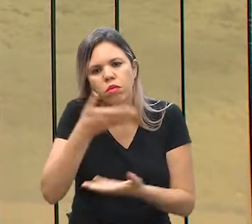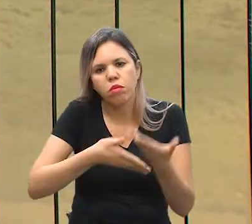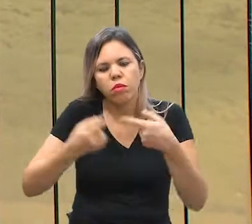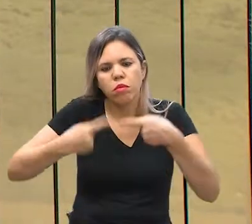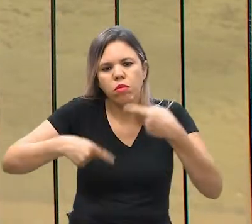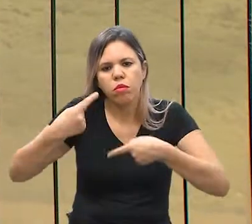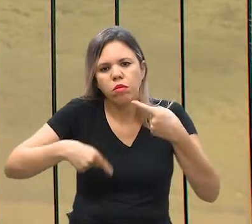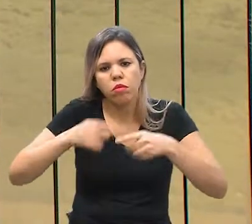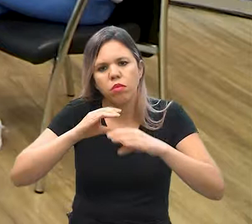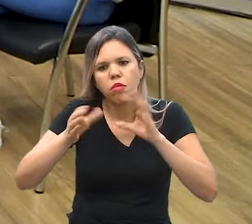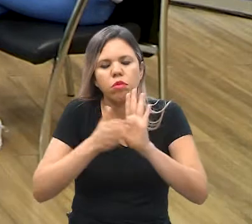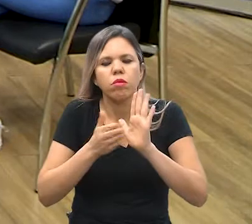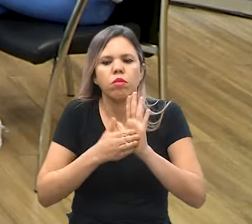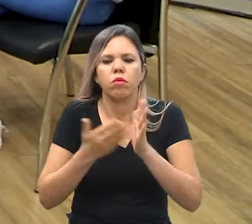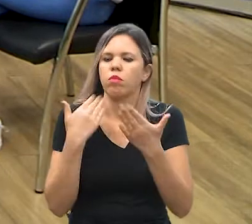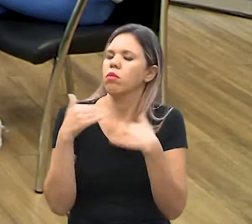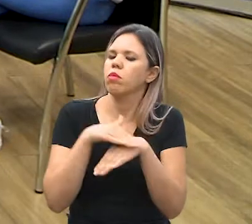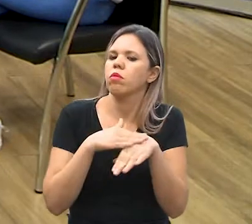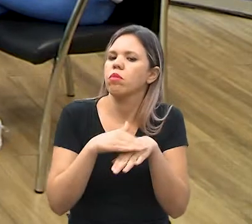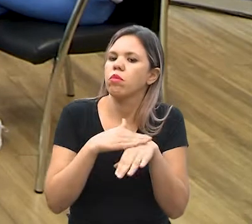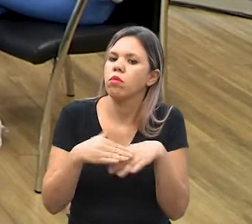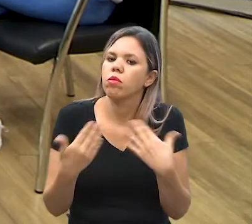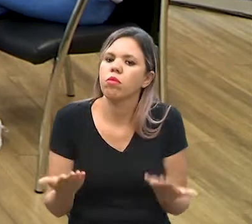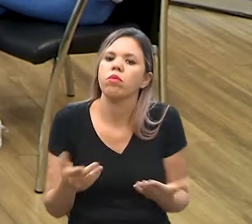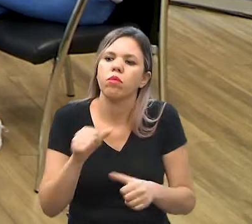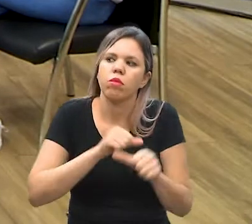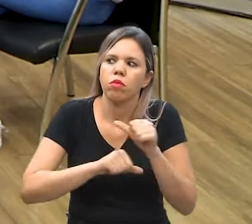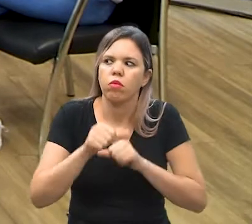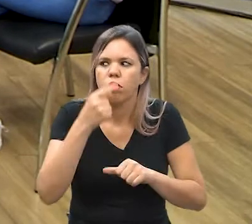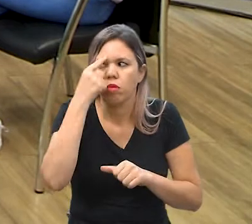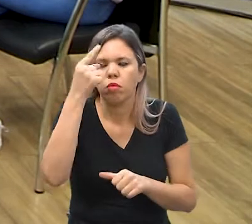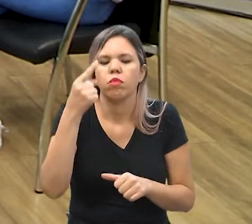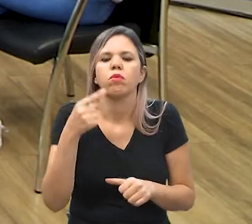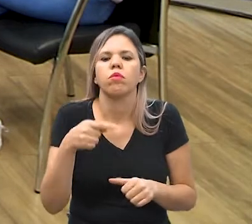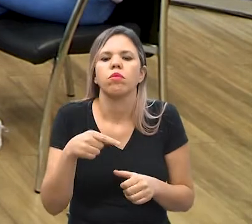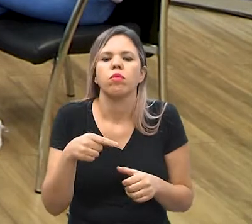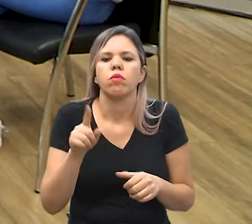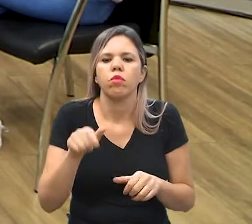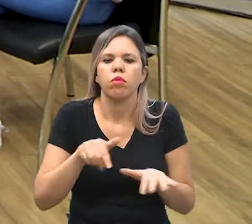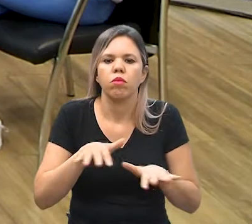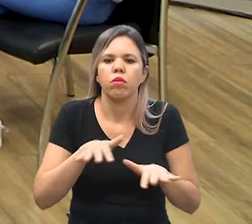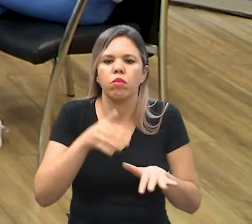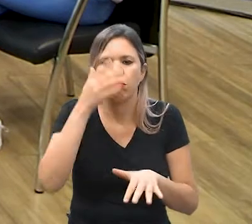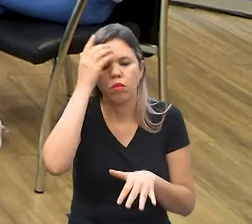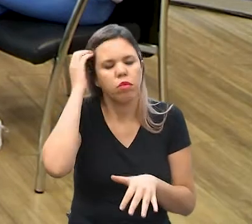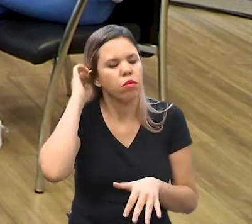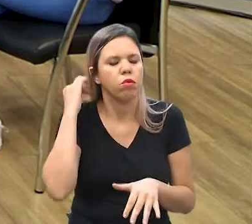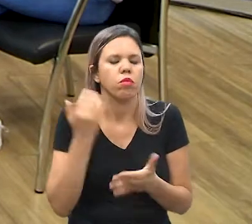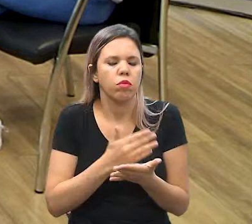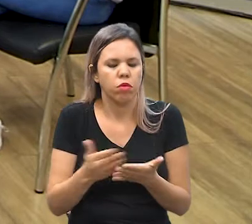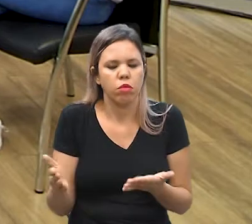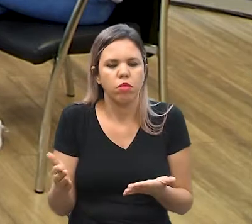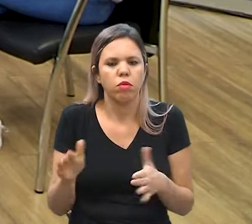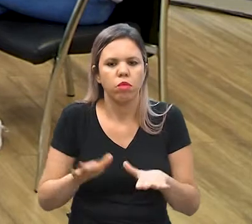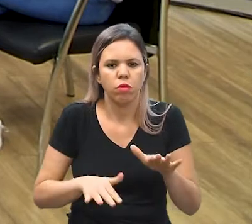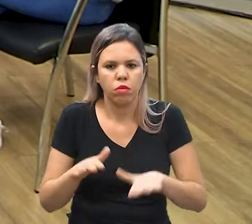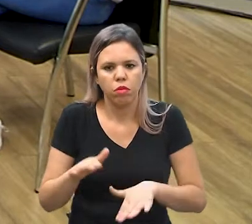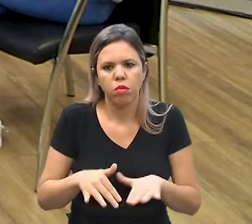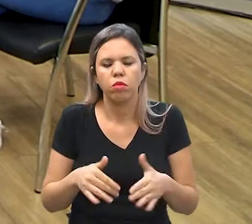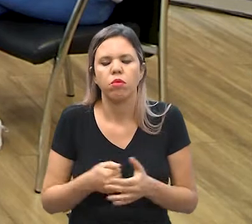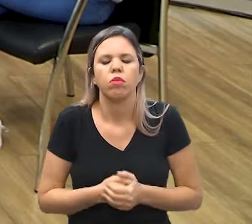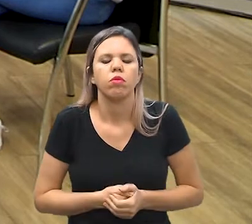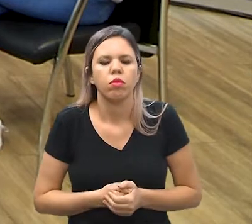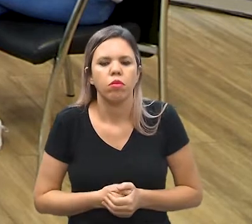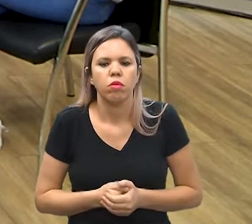ouvir, discutir, propor, conversar, trocar. E ele é um movimento em que ele começa muitas vezes